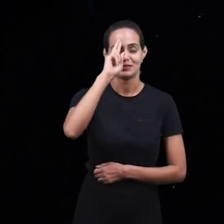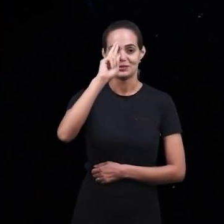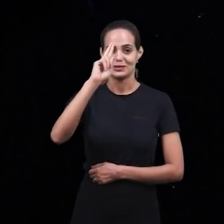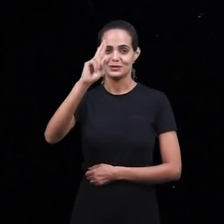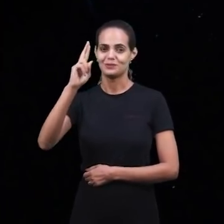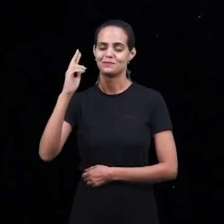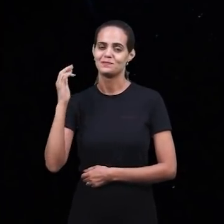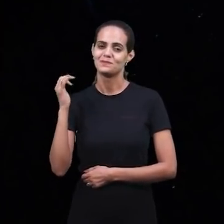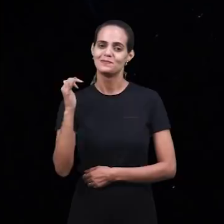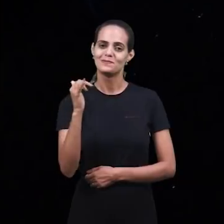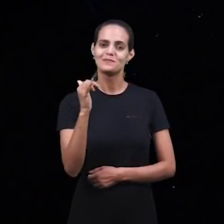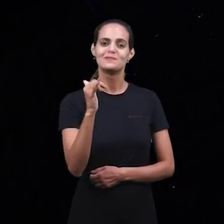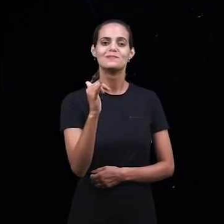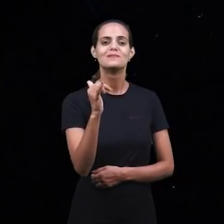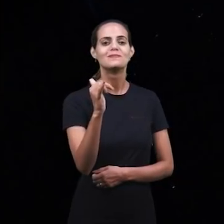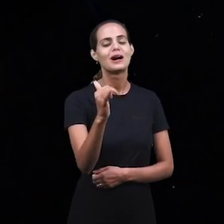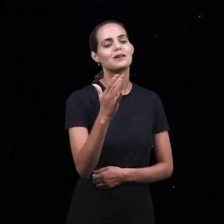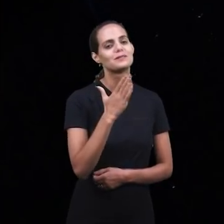Minha